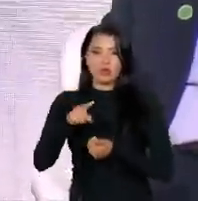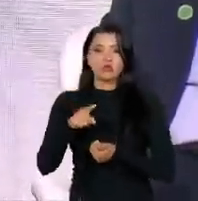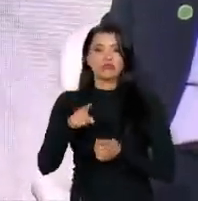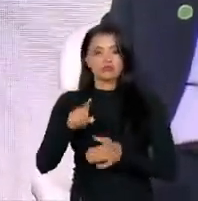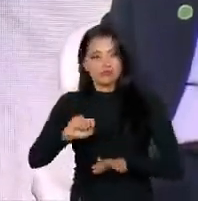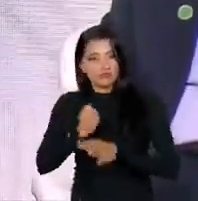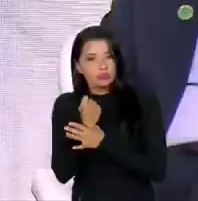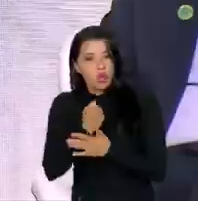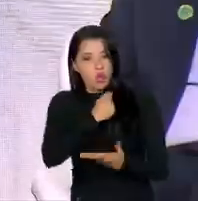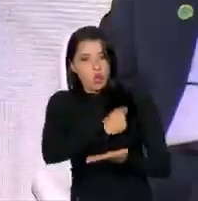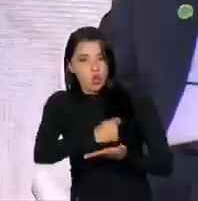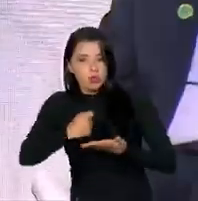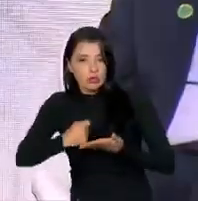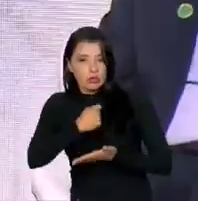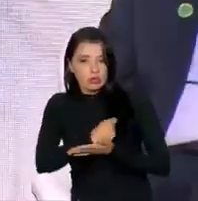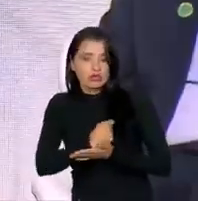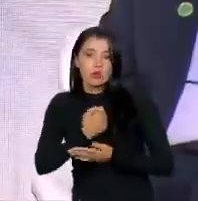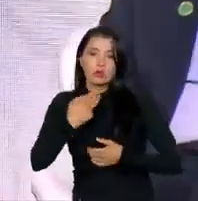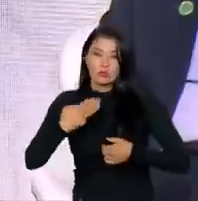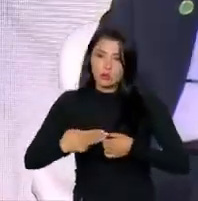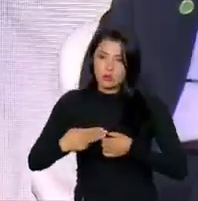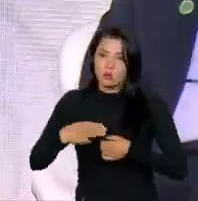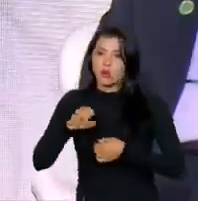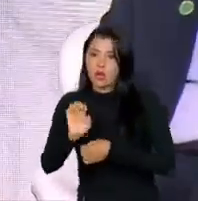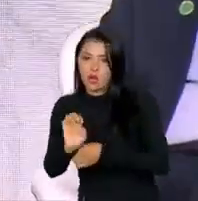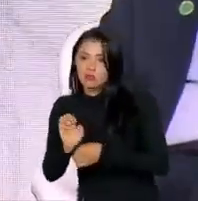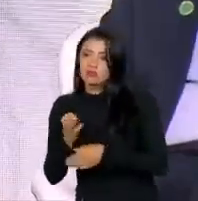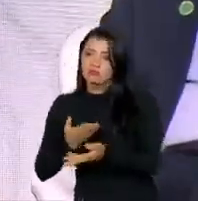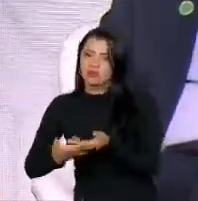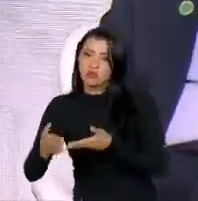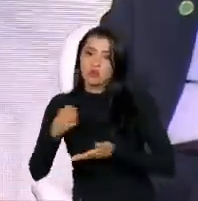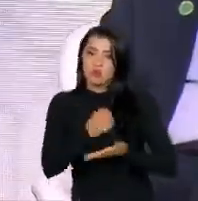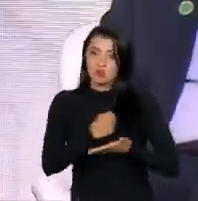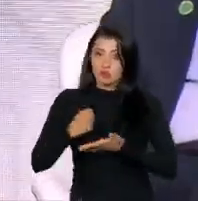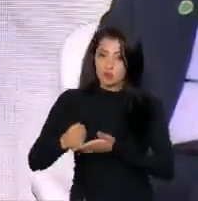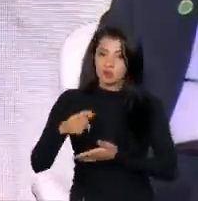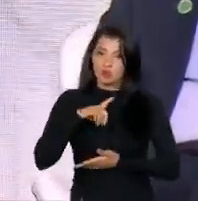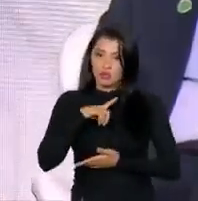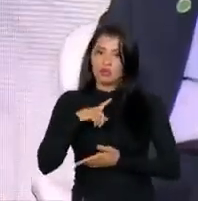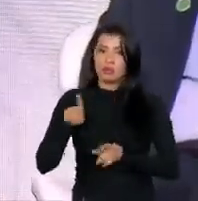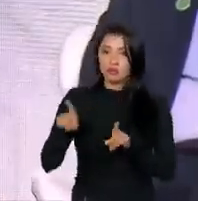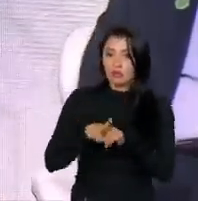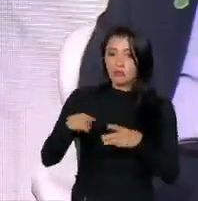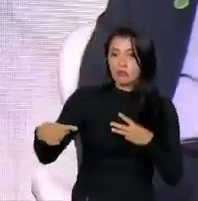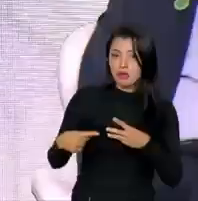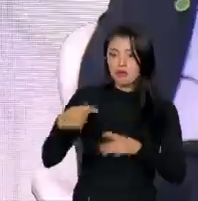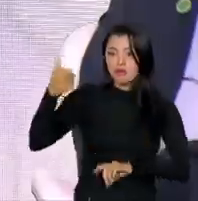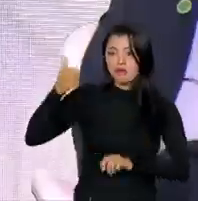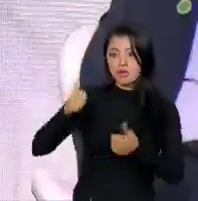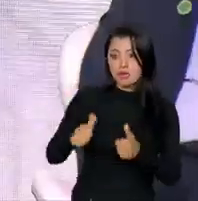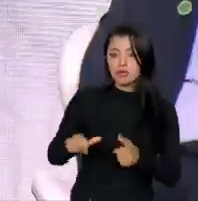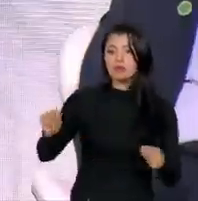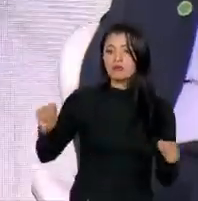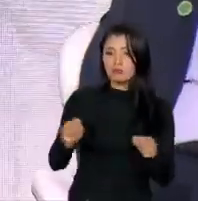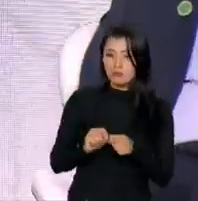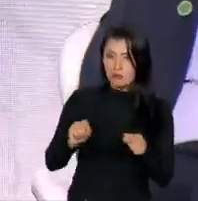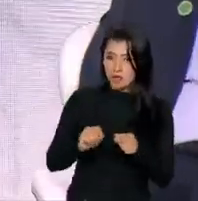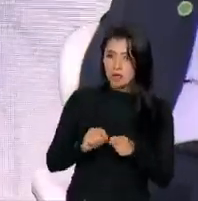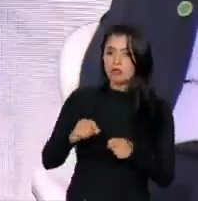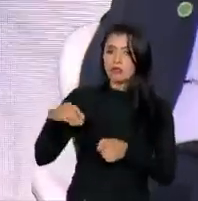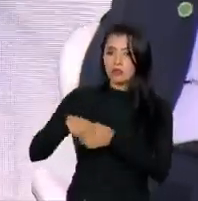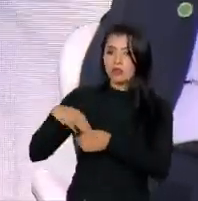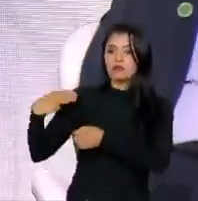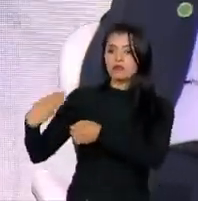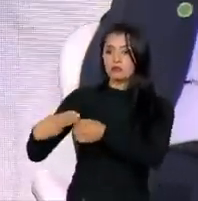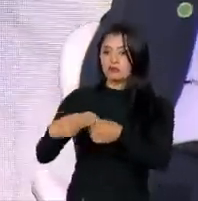contratação dos articuladores estaduais, articuladores municipais, garantir que as avaliações elas sejam executadas nos